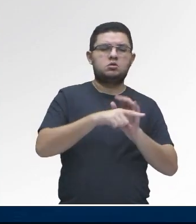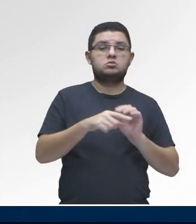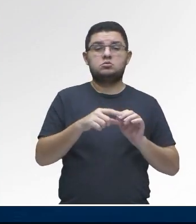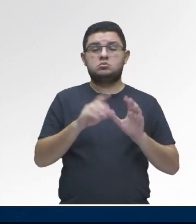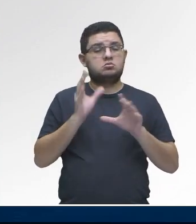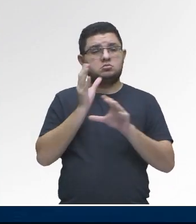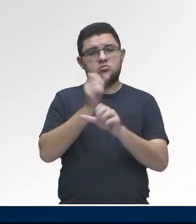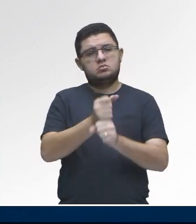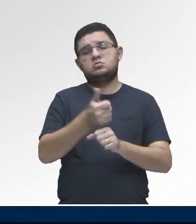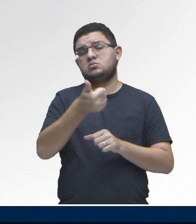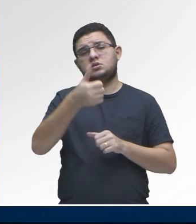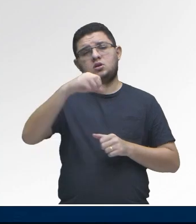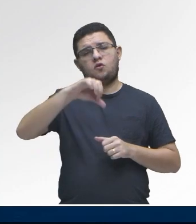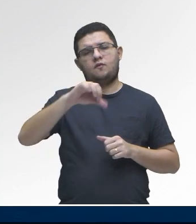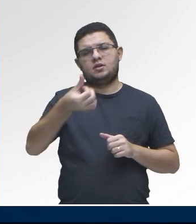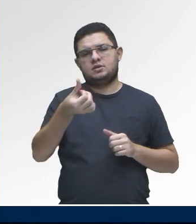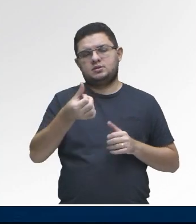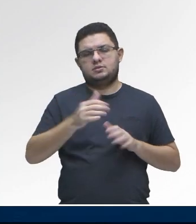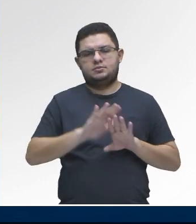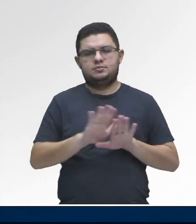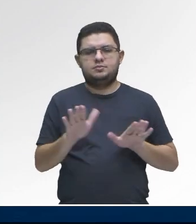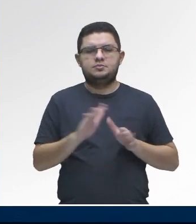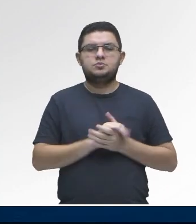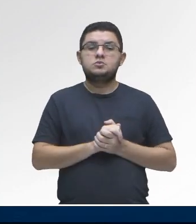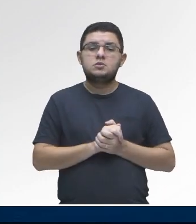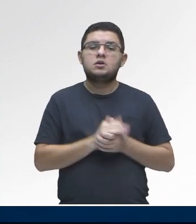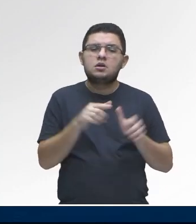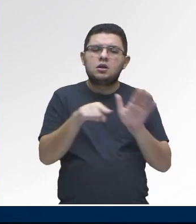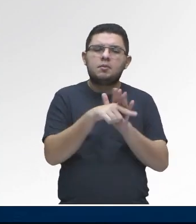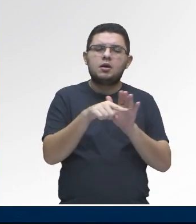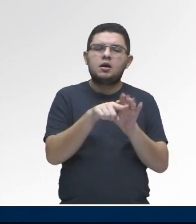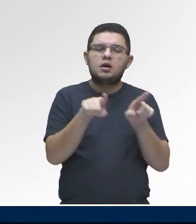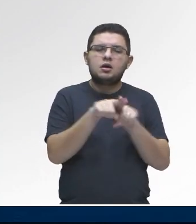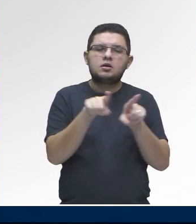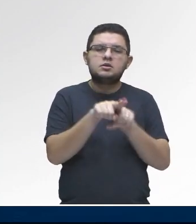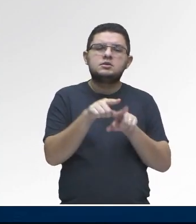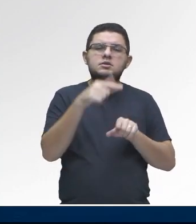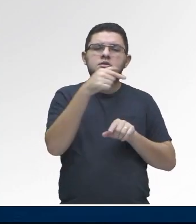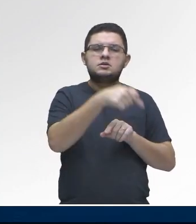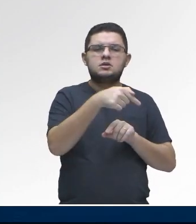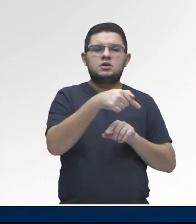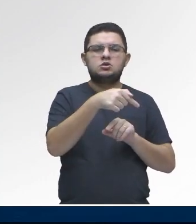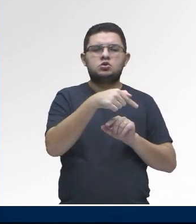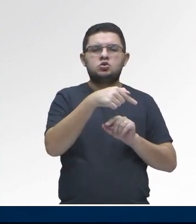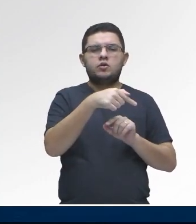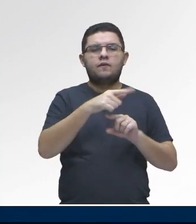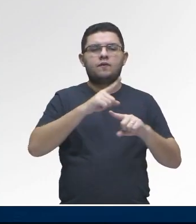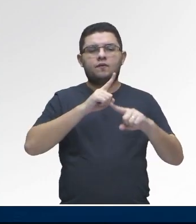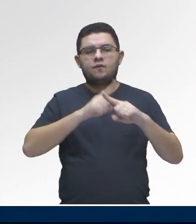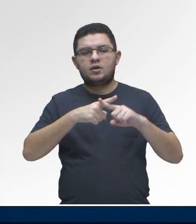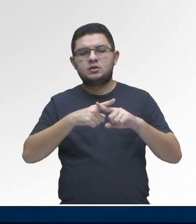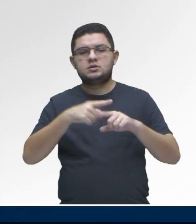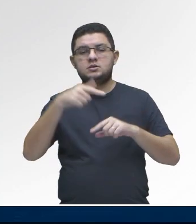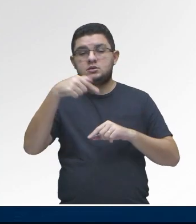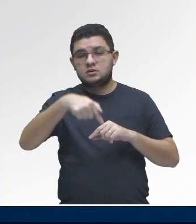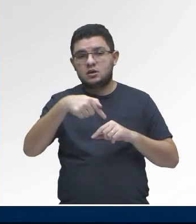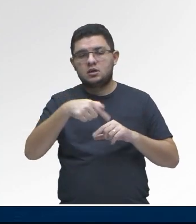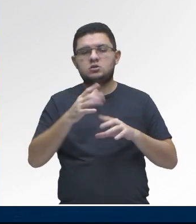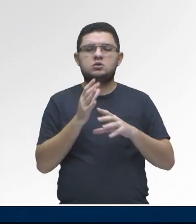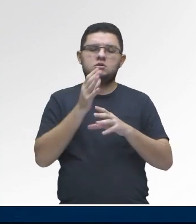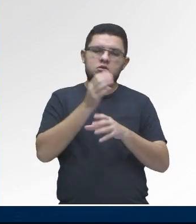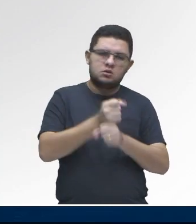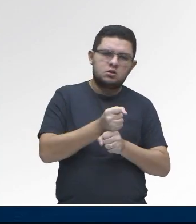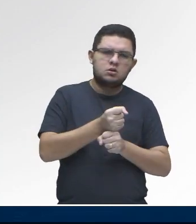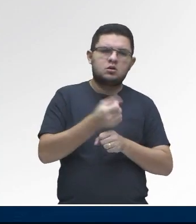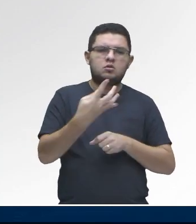menos 7 ao quadrado é menos 7, que multiplica menos 7, menos e menos dá